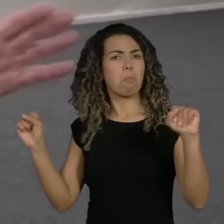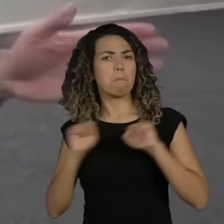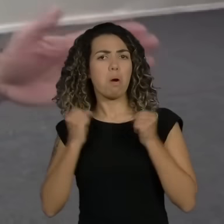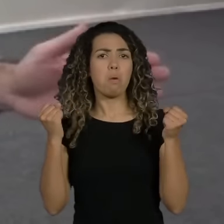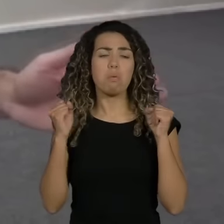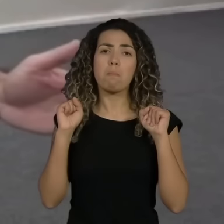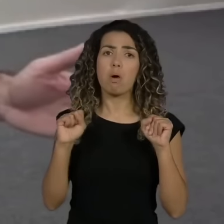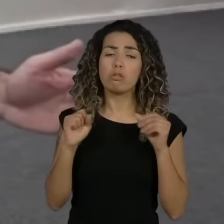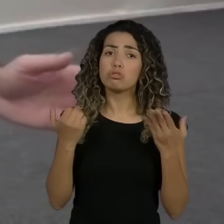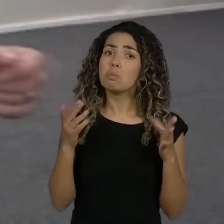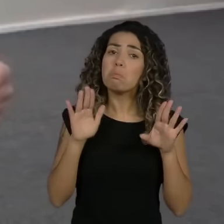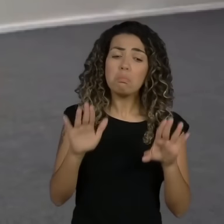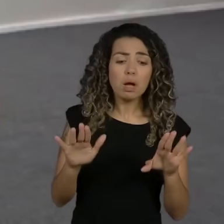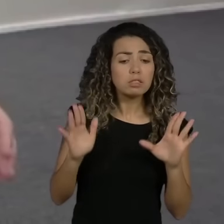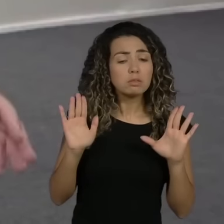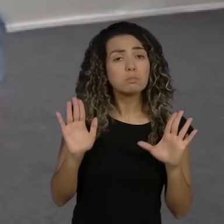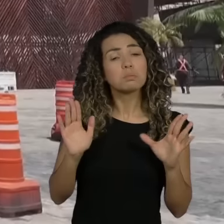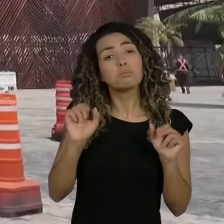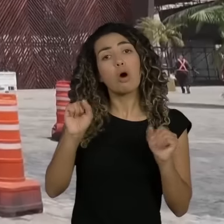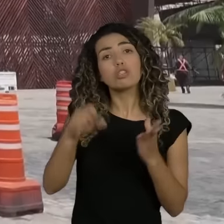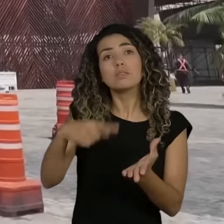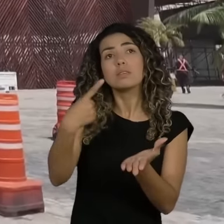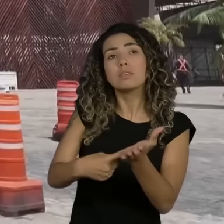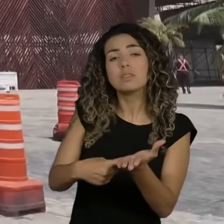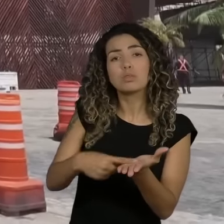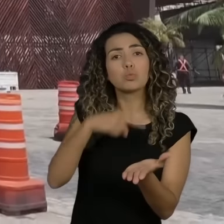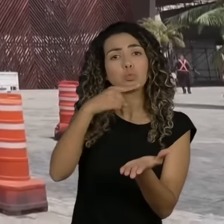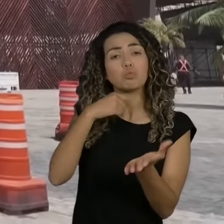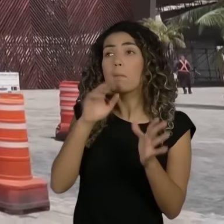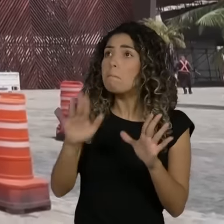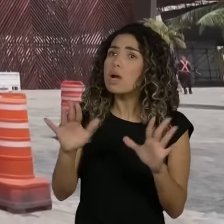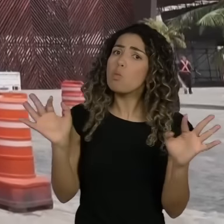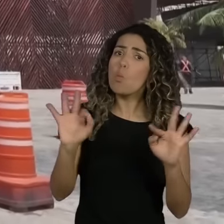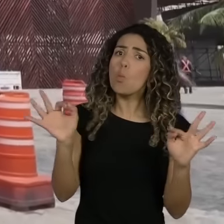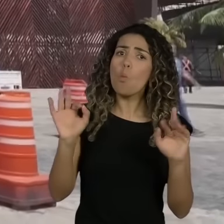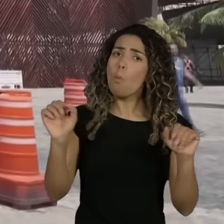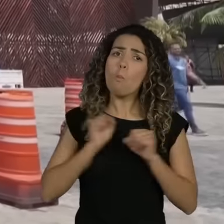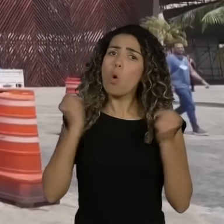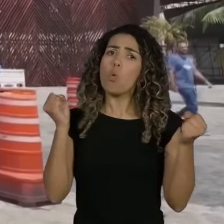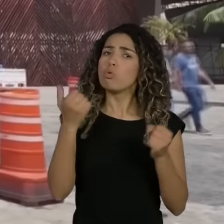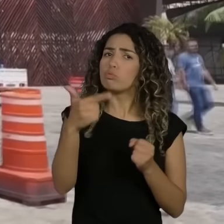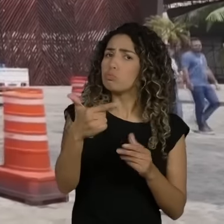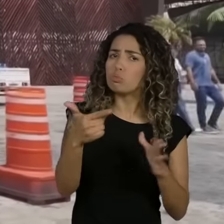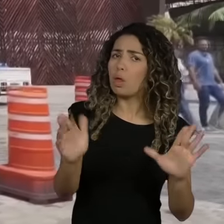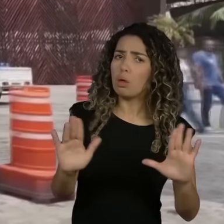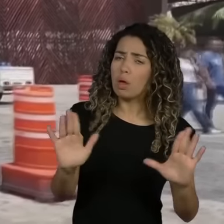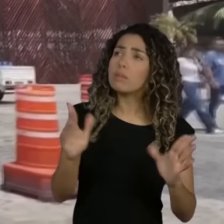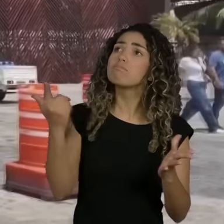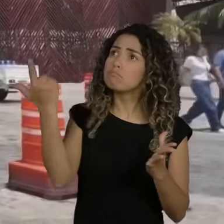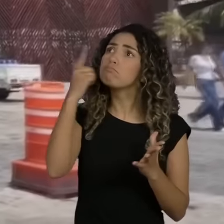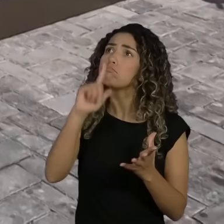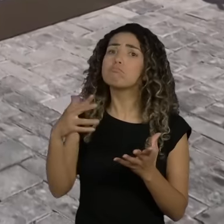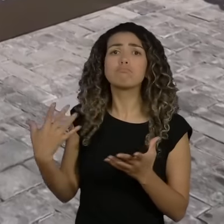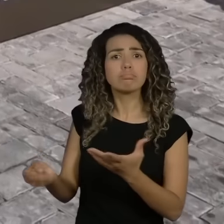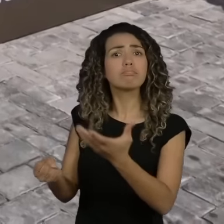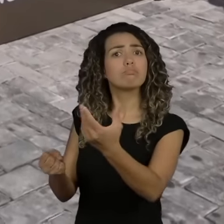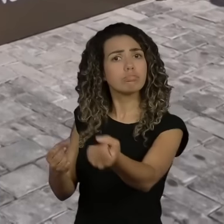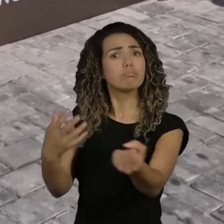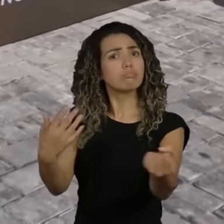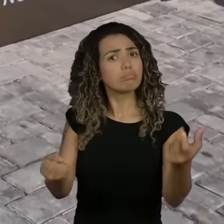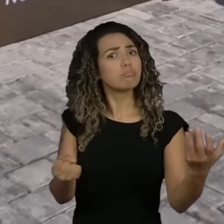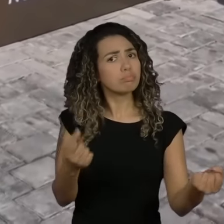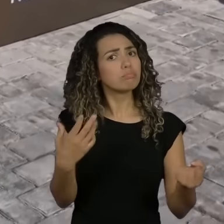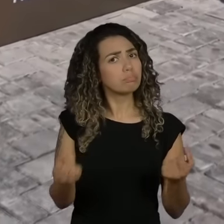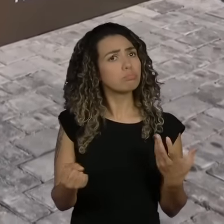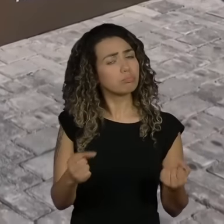COP, de fato, ela acaba não acontecendo. Não foi isso. Logo no primeiro dia tivemos essa adoção da agenda,